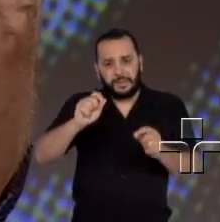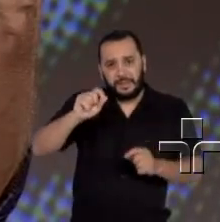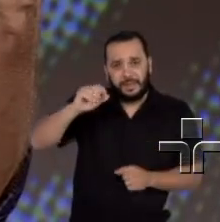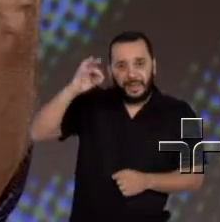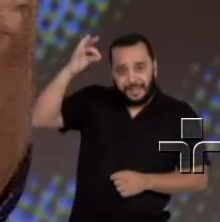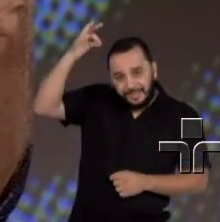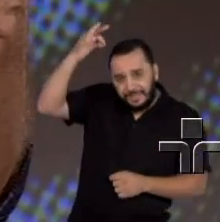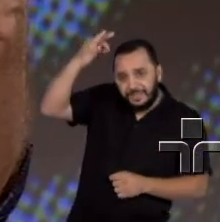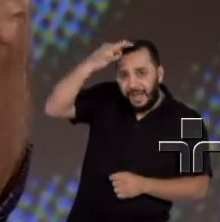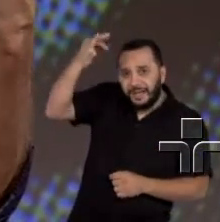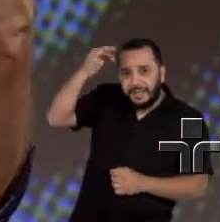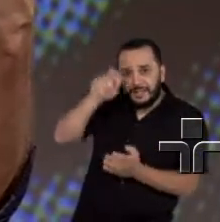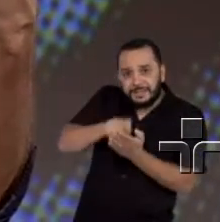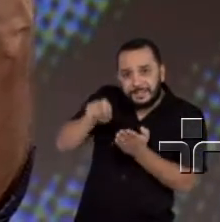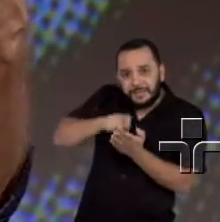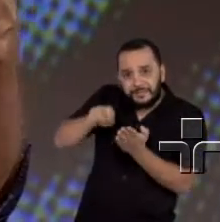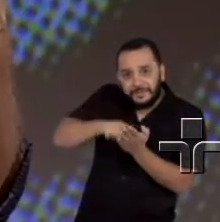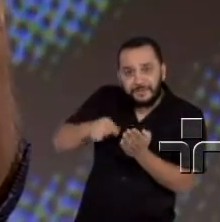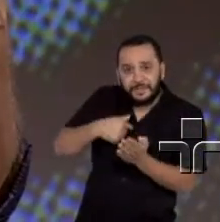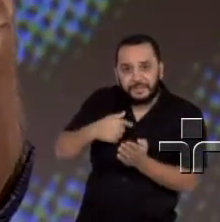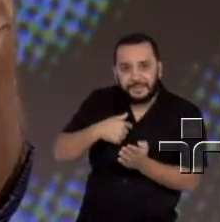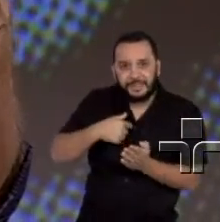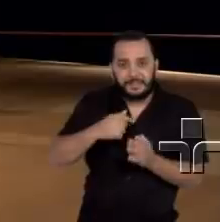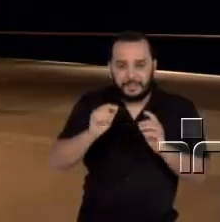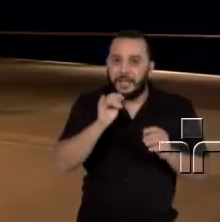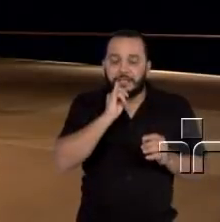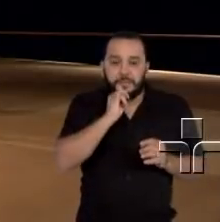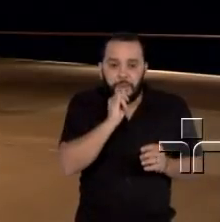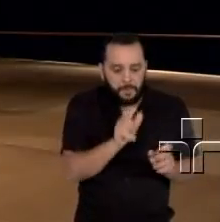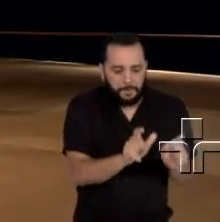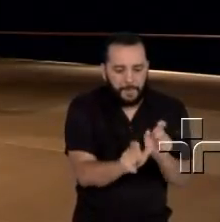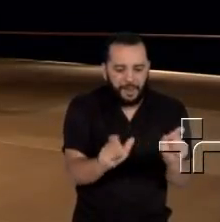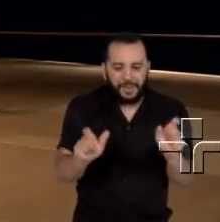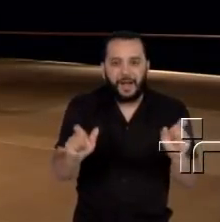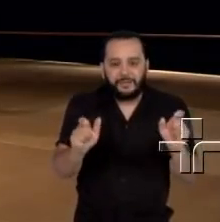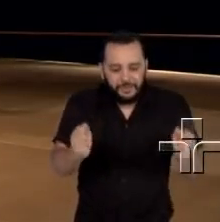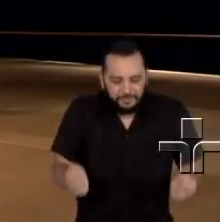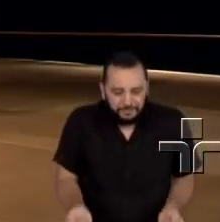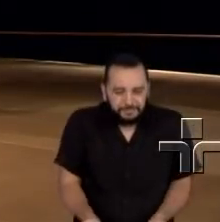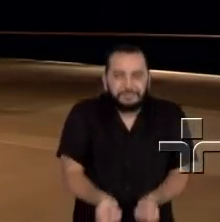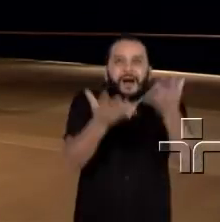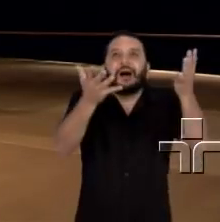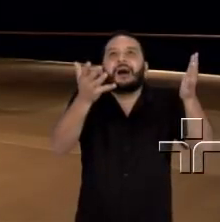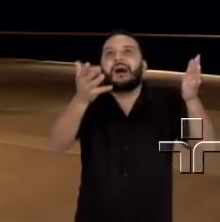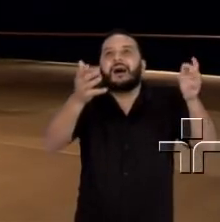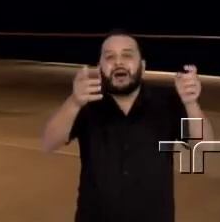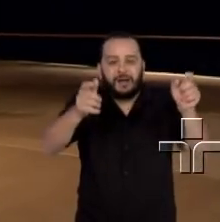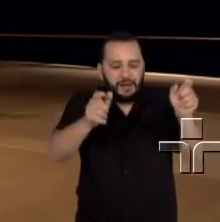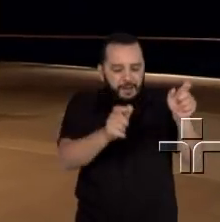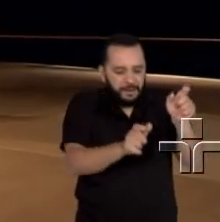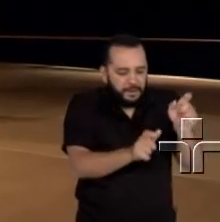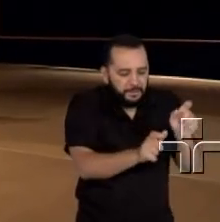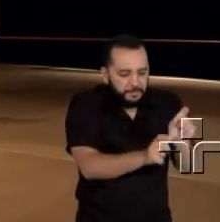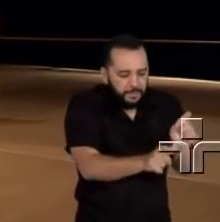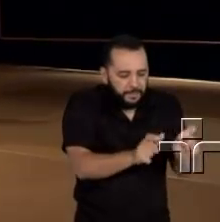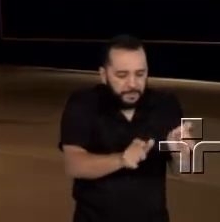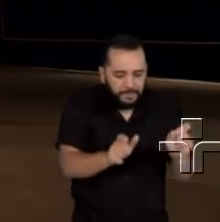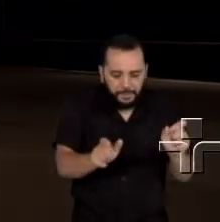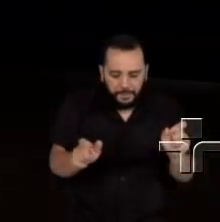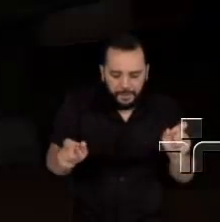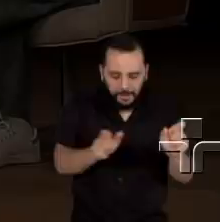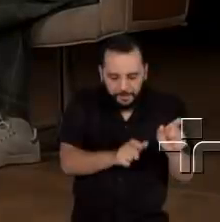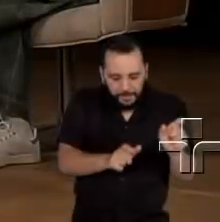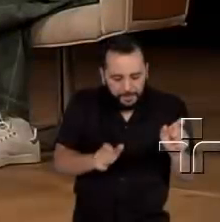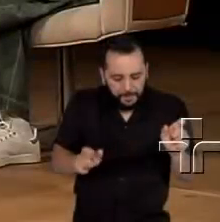escrever é você pegar um punhado de palavras, atirar para o alto e elas vão cair no lugar certo, como se você fosse um Paganini